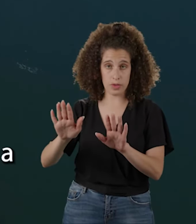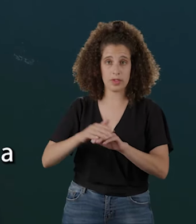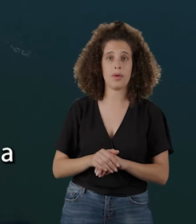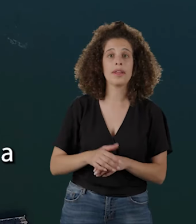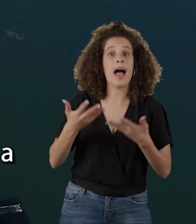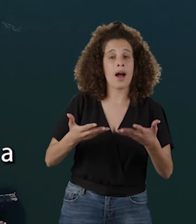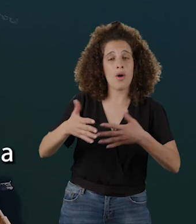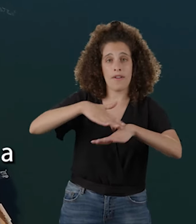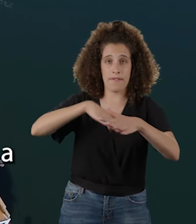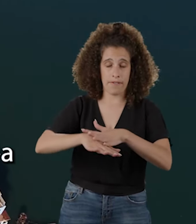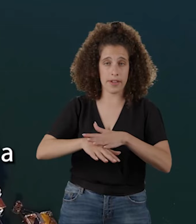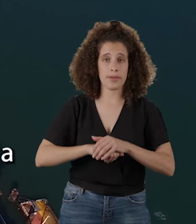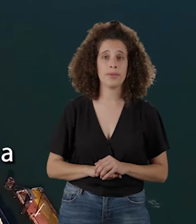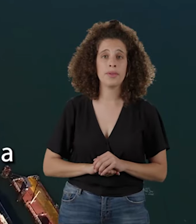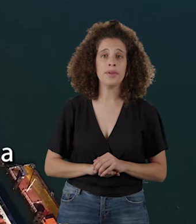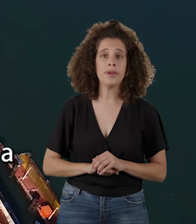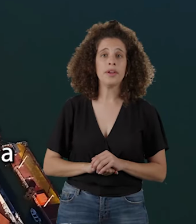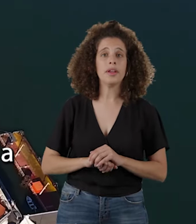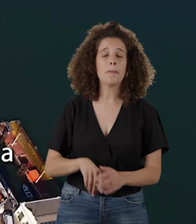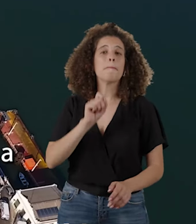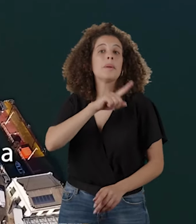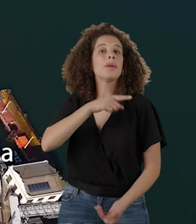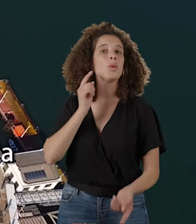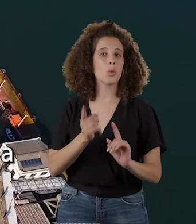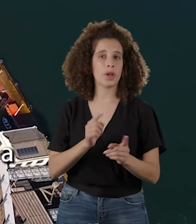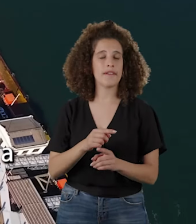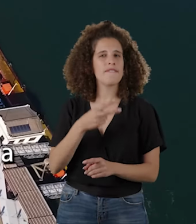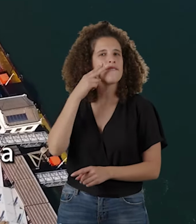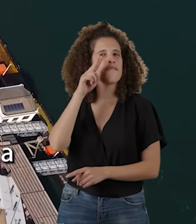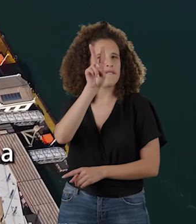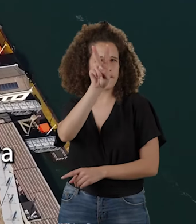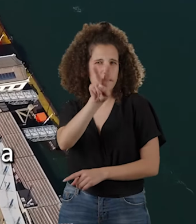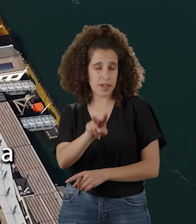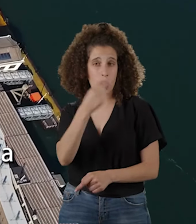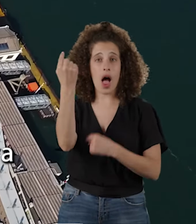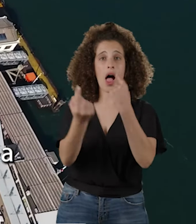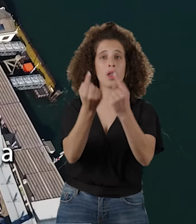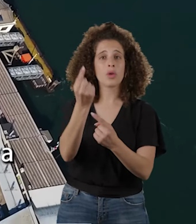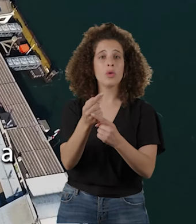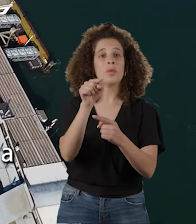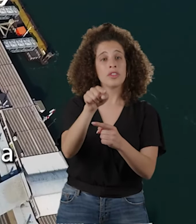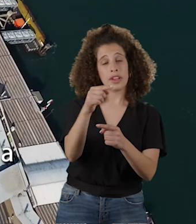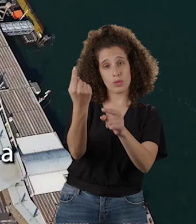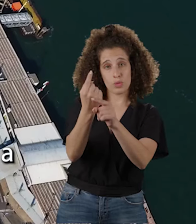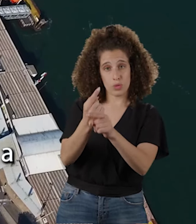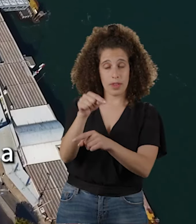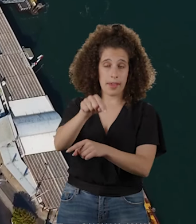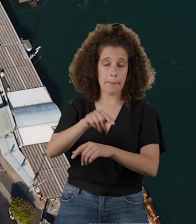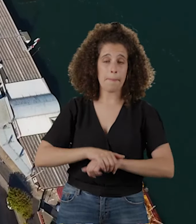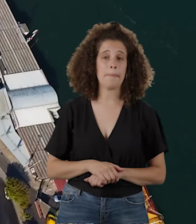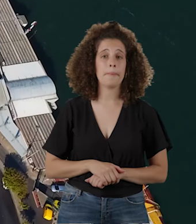neste momento a ser executado e que vai permitir a visualização de algumas destas cetárias.